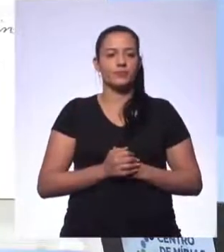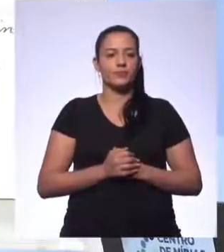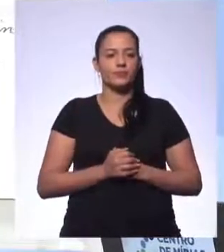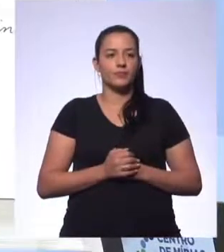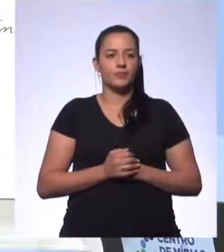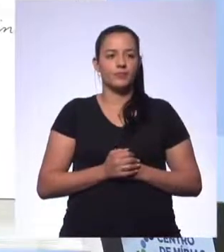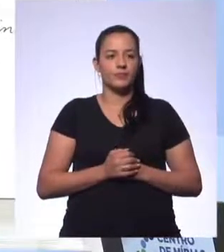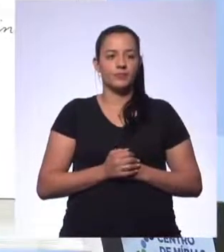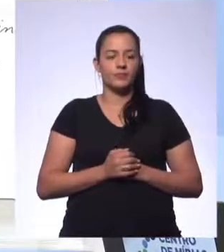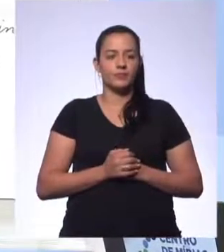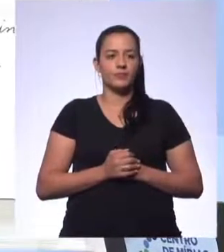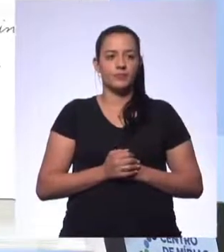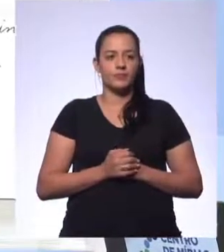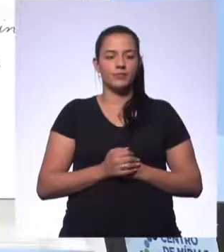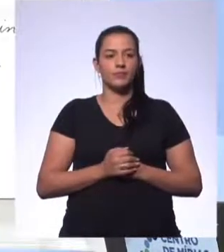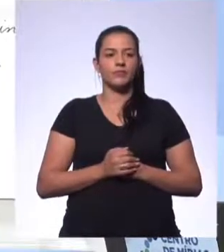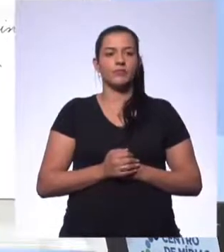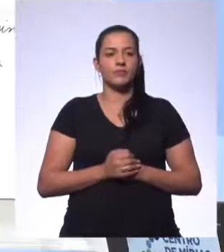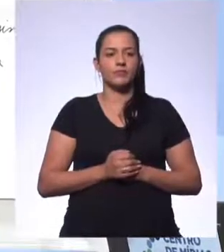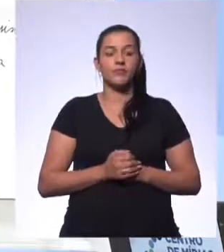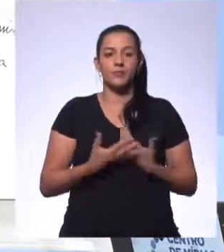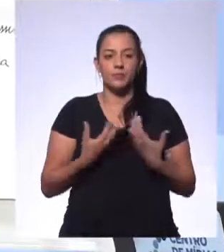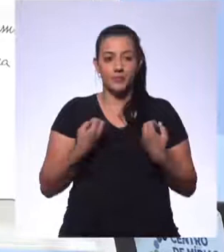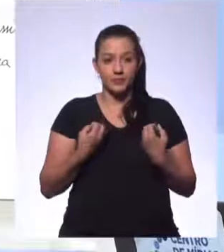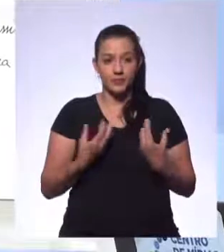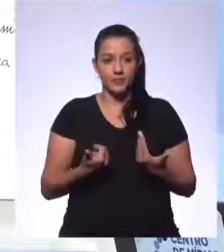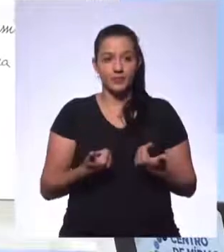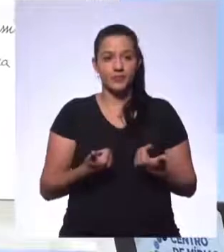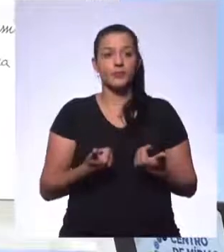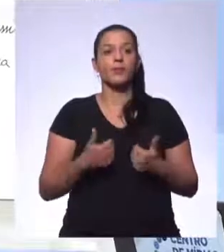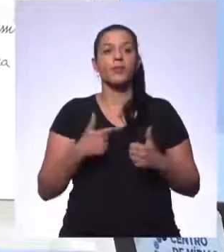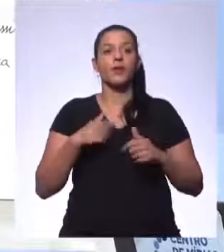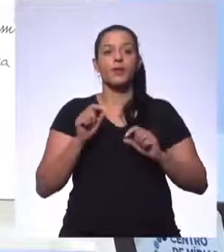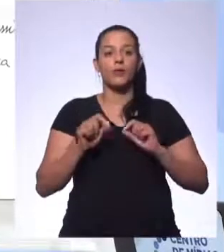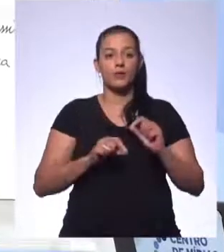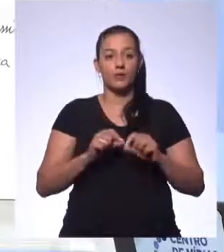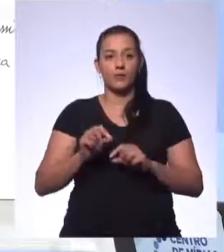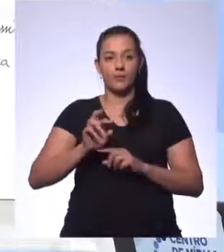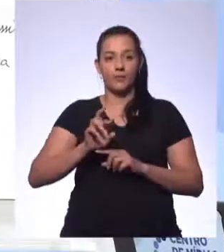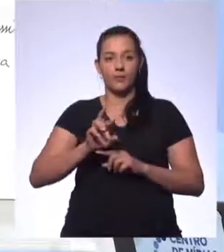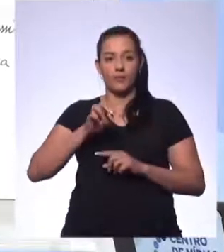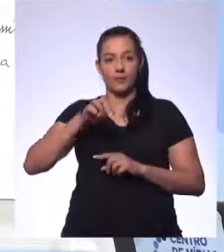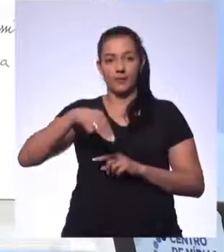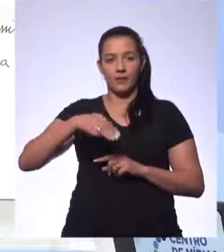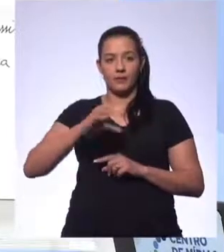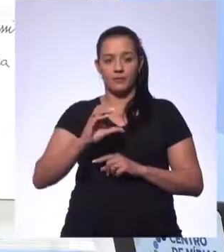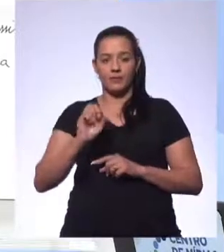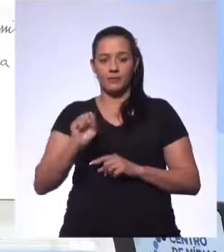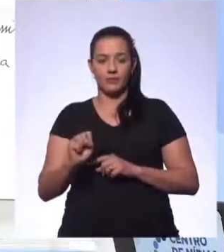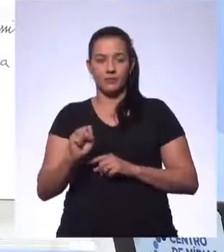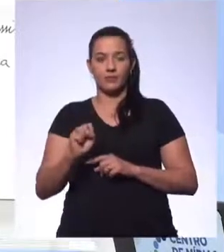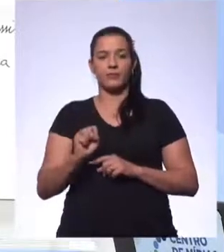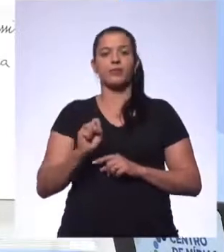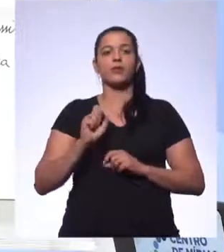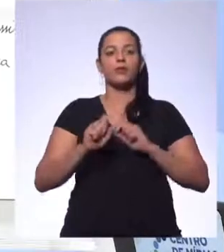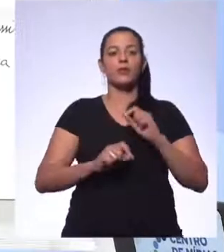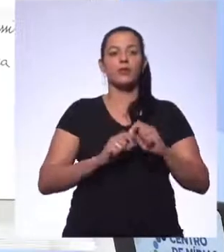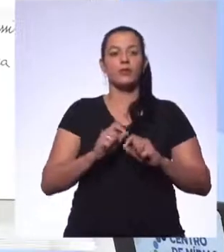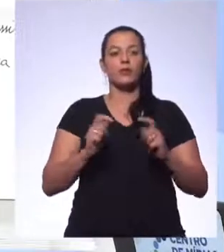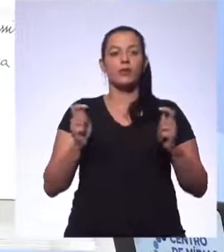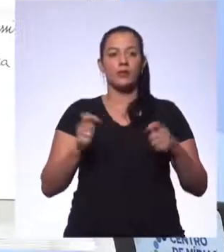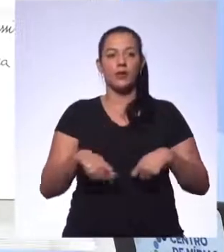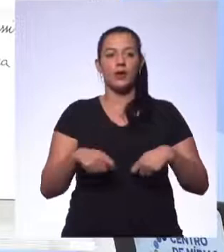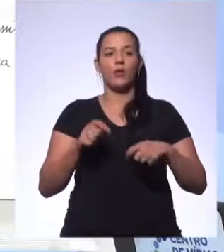peça que vocês iriam fazer, né, para este musical, tá bom? Olha só, no caso, Racionais MCs, você poderia, então, fazer já